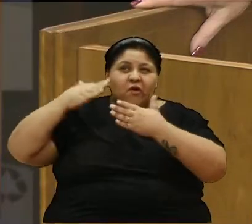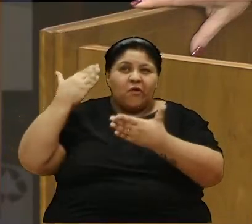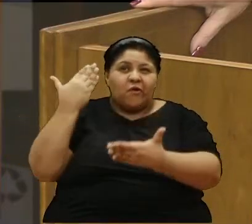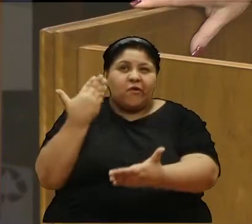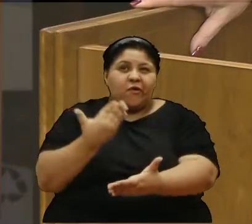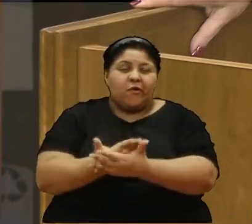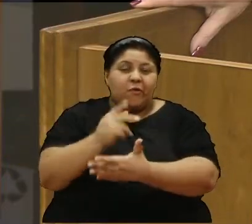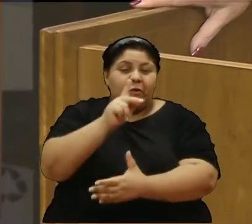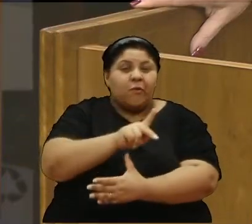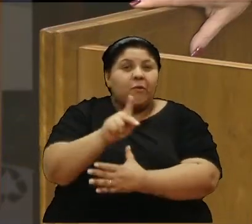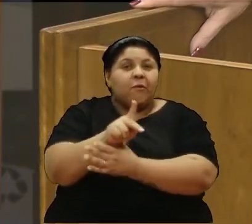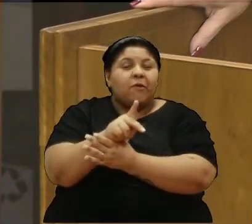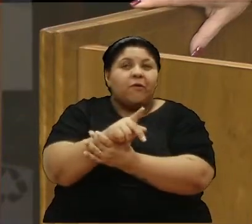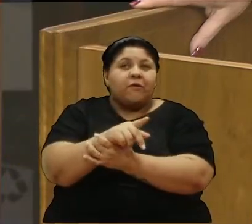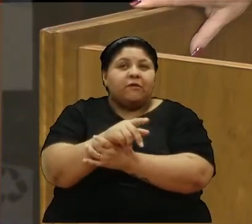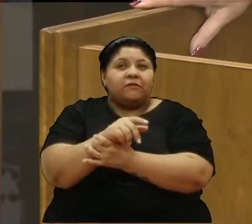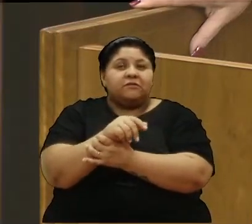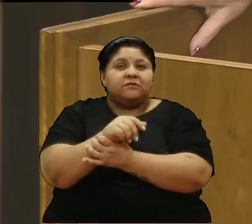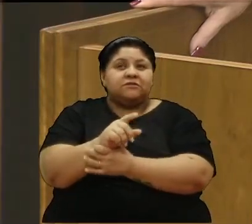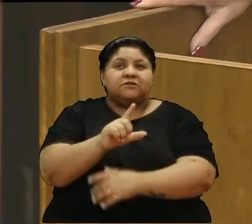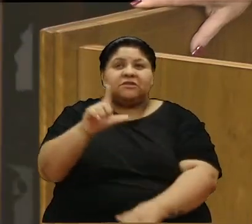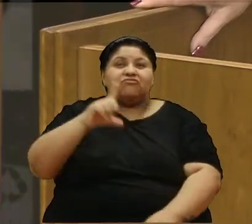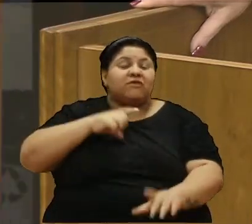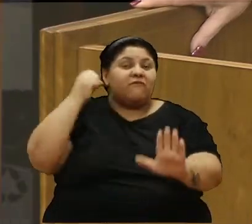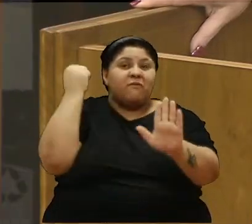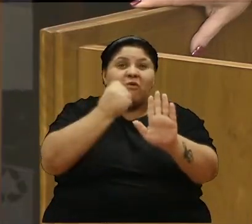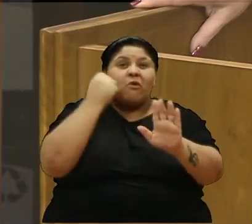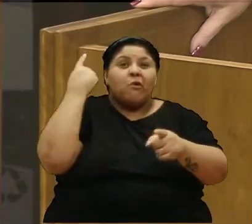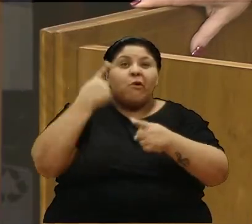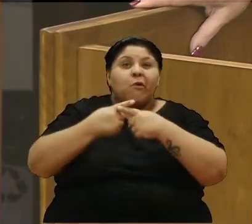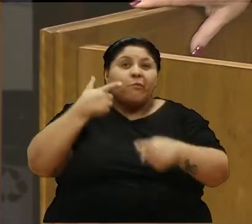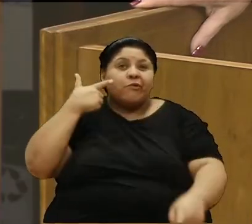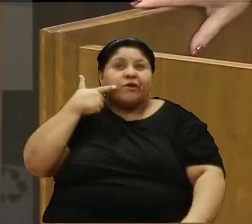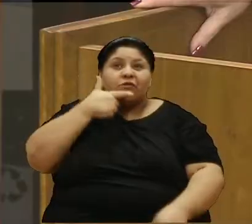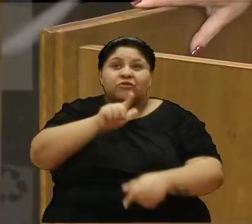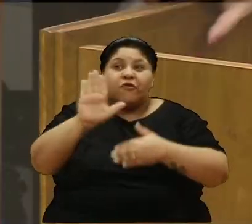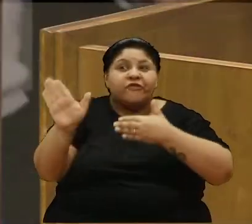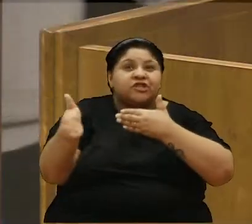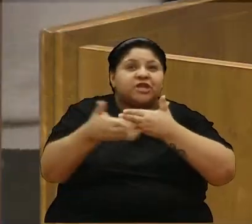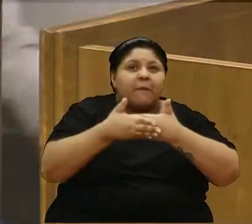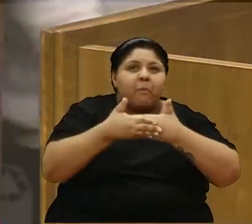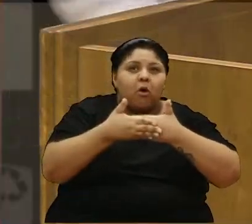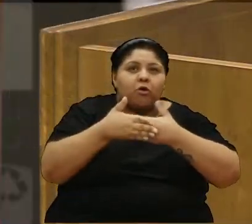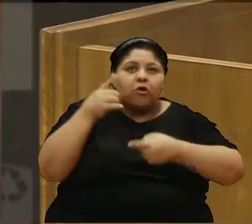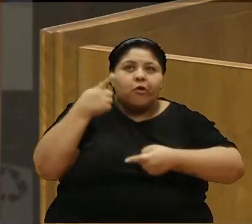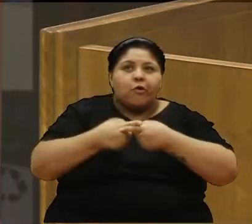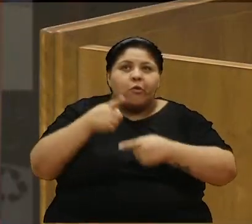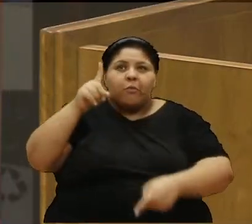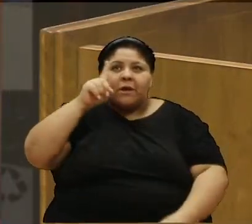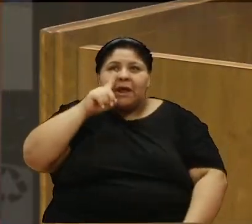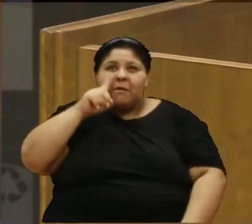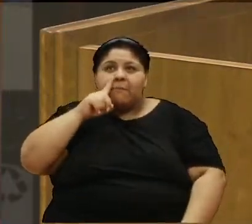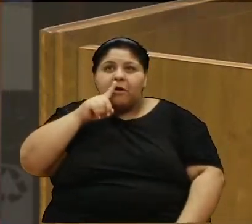uma professora só não teve facada porque conseguiu fechar a porta. Porque a mãe foi